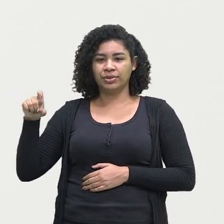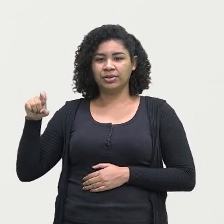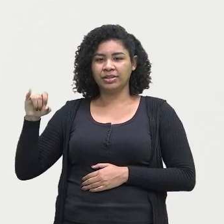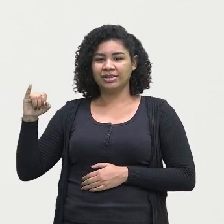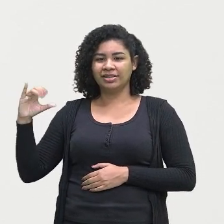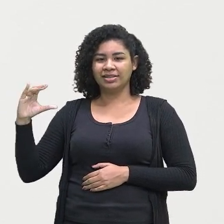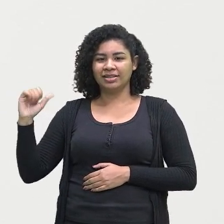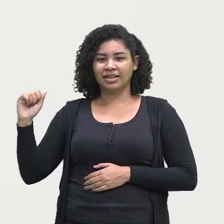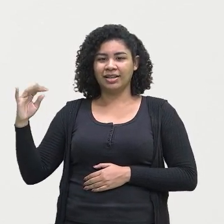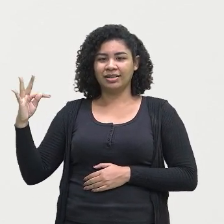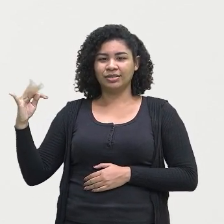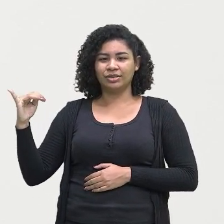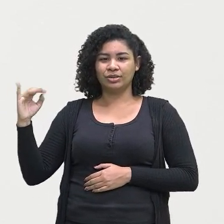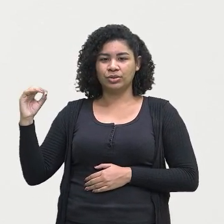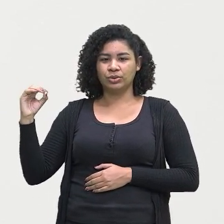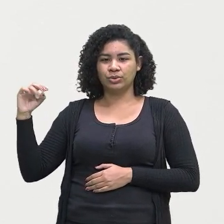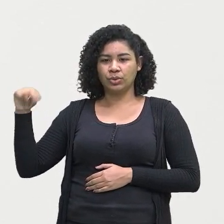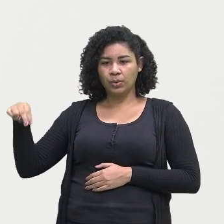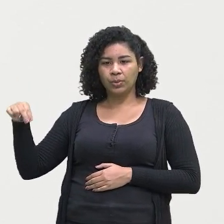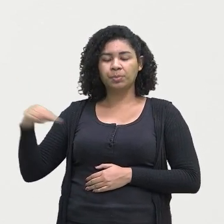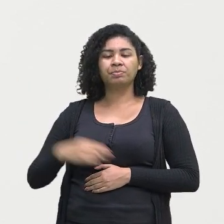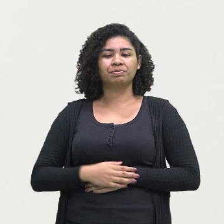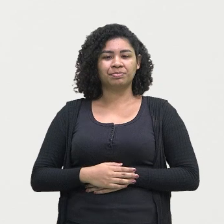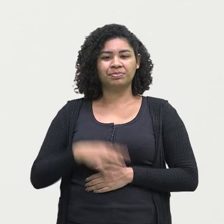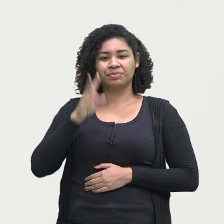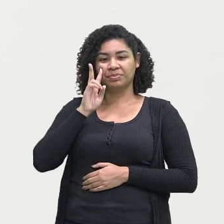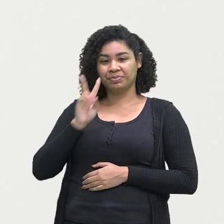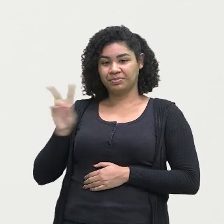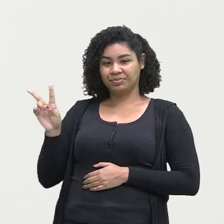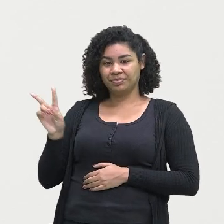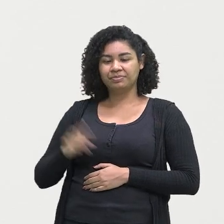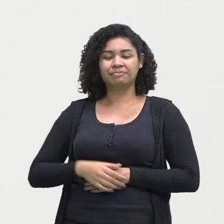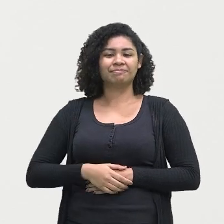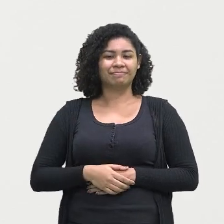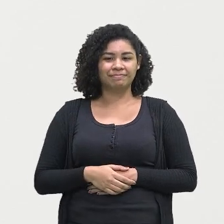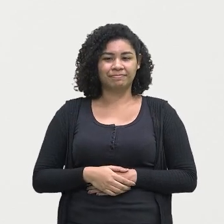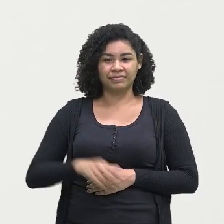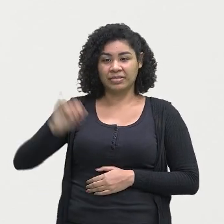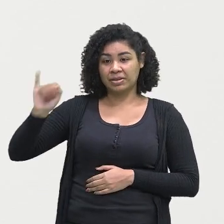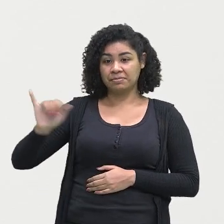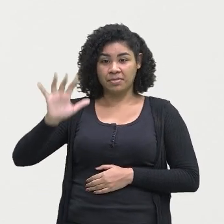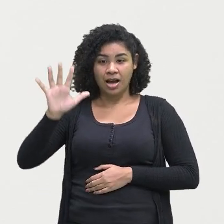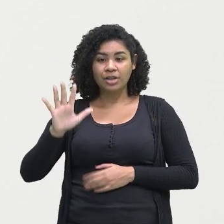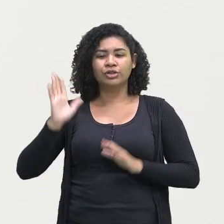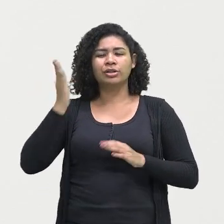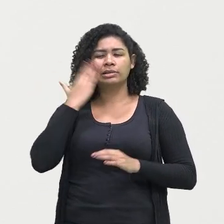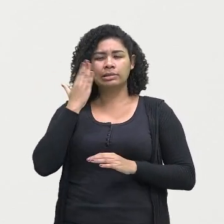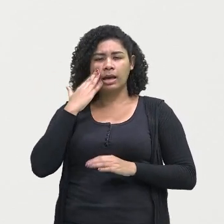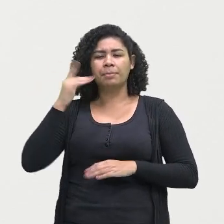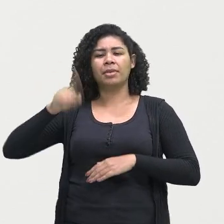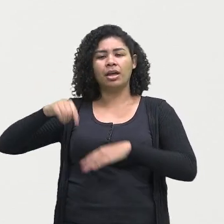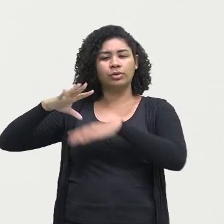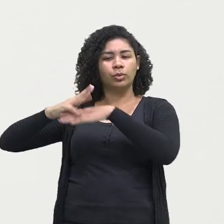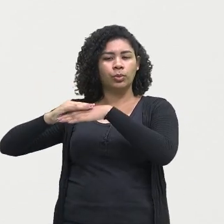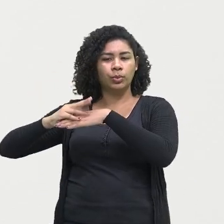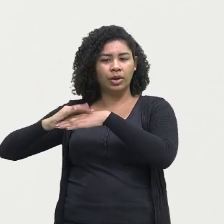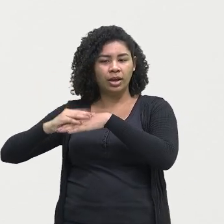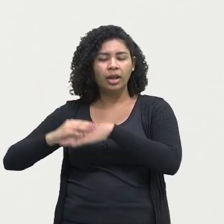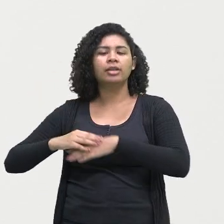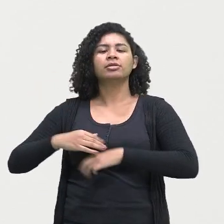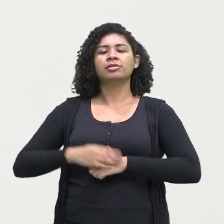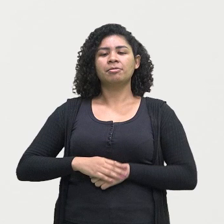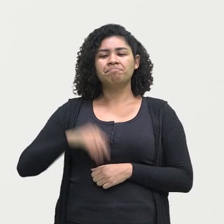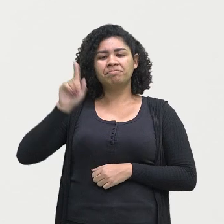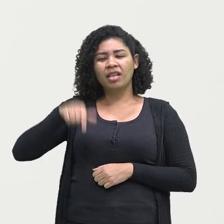intoxicação. Aí a gente já vai pegando essas palavras, olha, a imagem, a gente já sabe que é uma doença, a gente já sabe que é